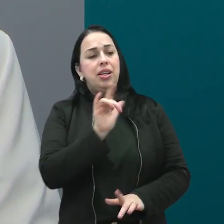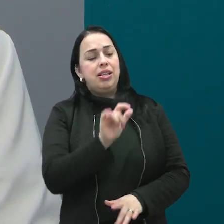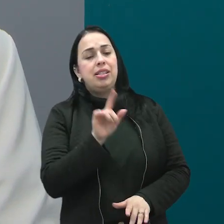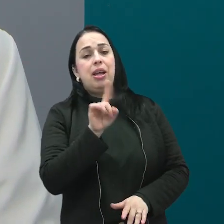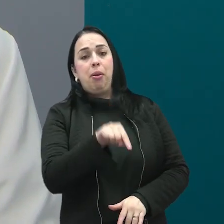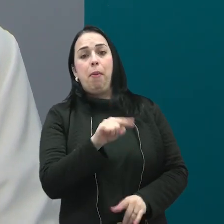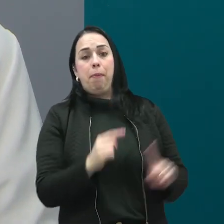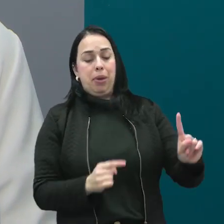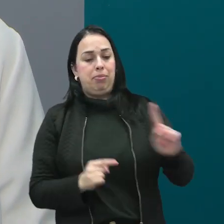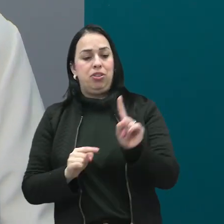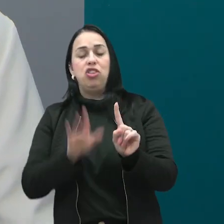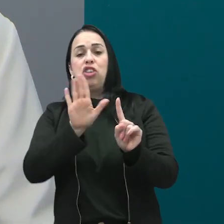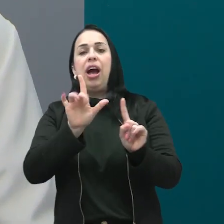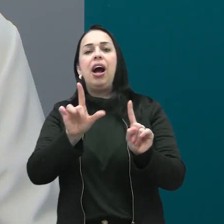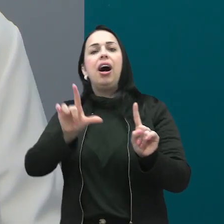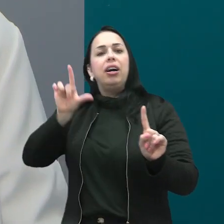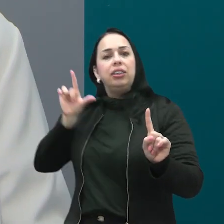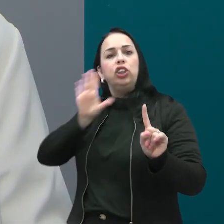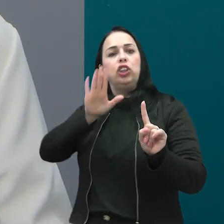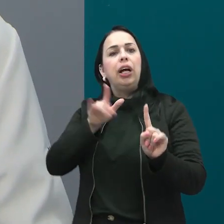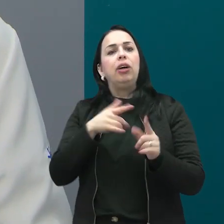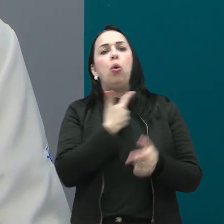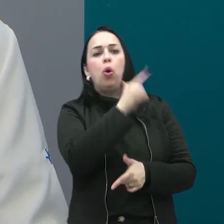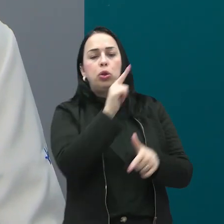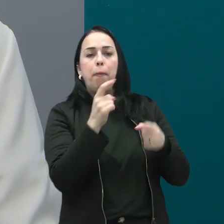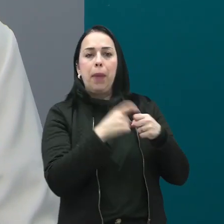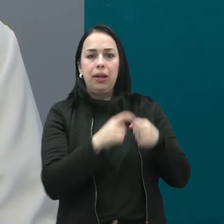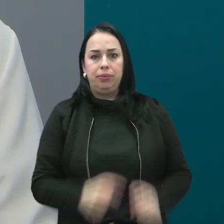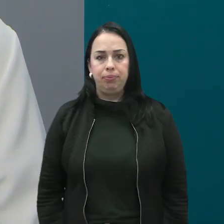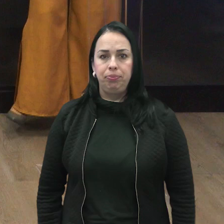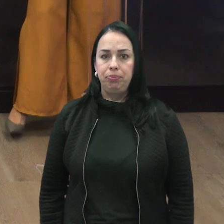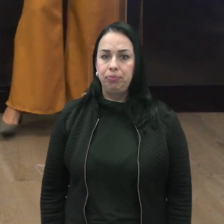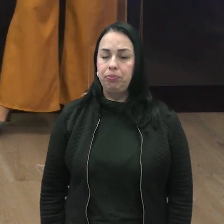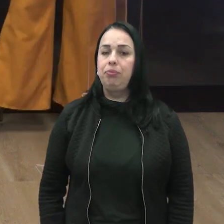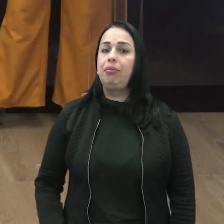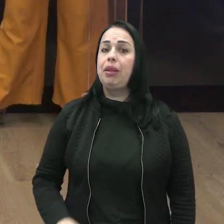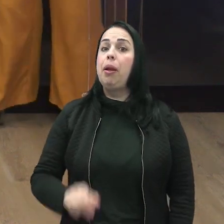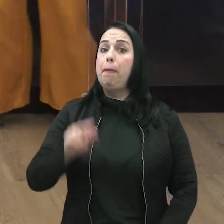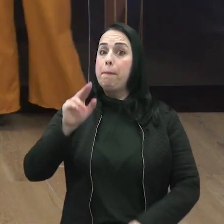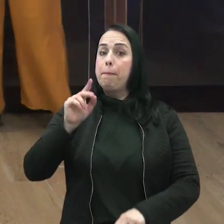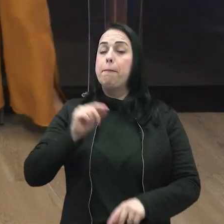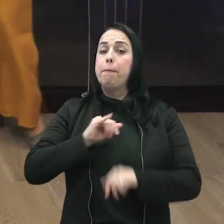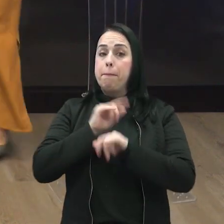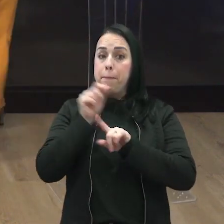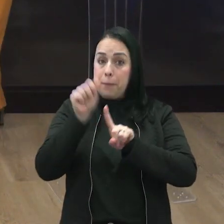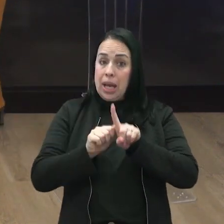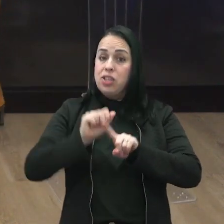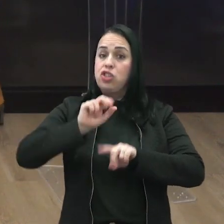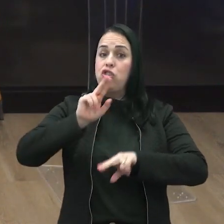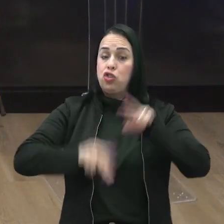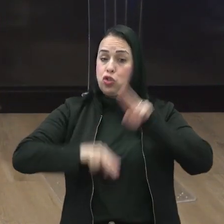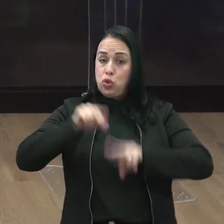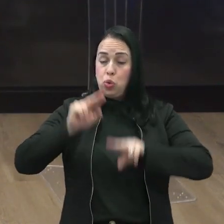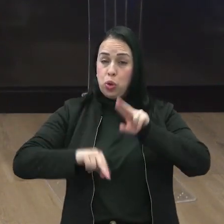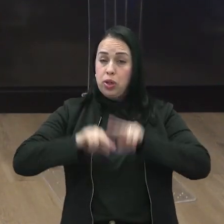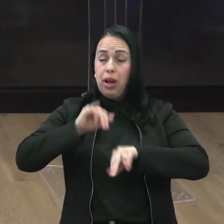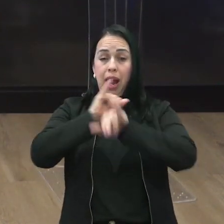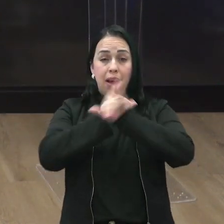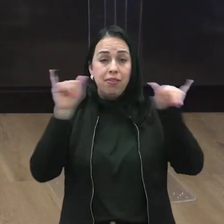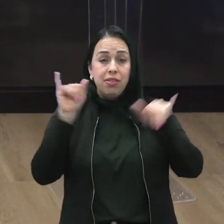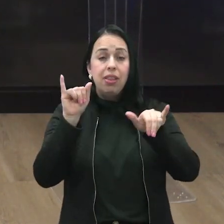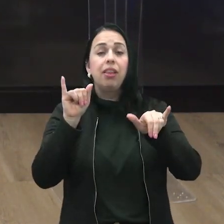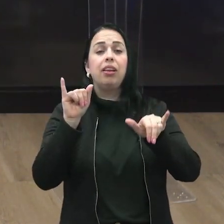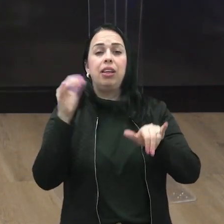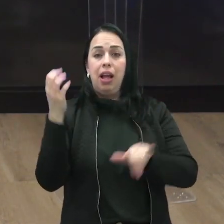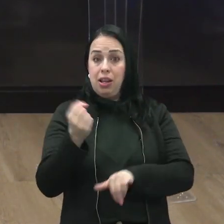o paciente que vem para o especialista, ele já veio de um médico generalista. Ainda sobre saúde, a campanha Junho Branco